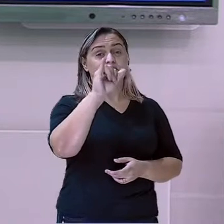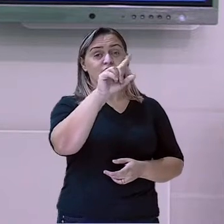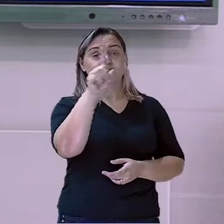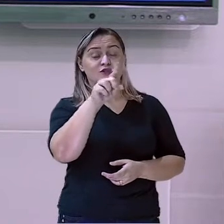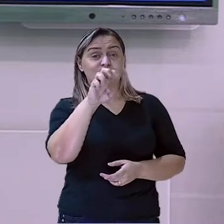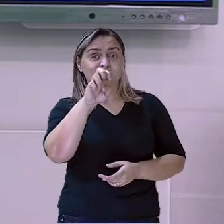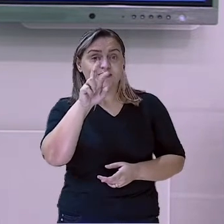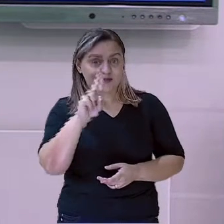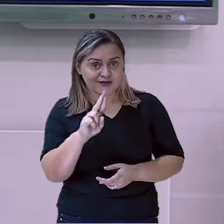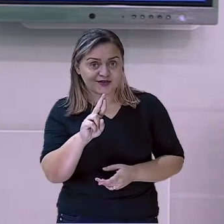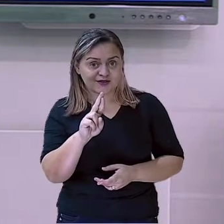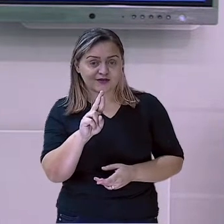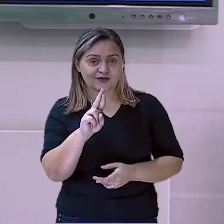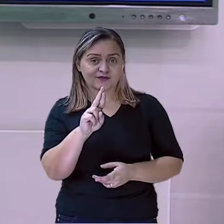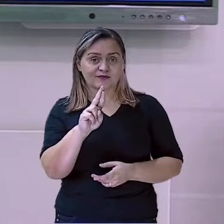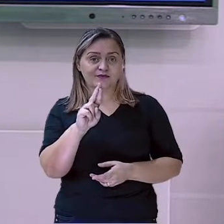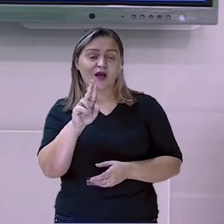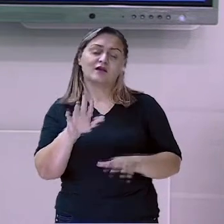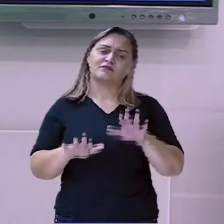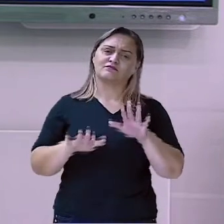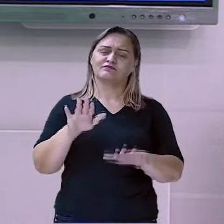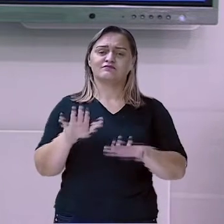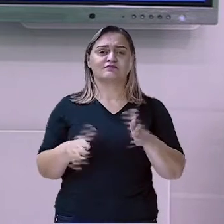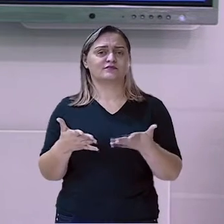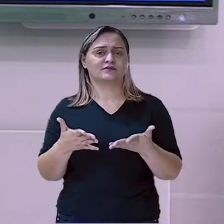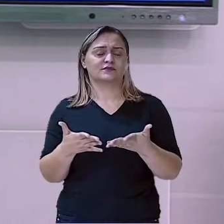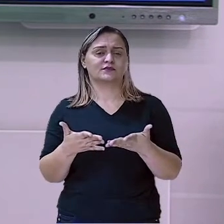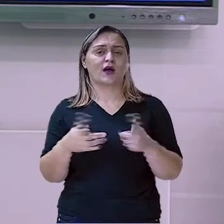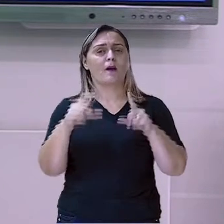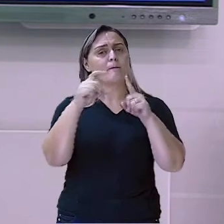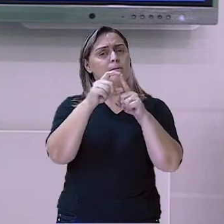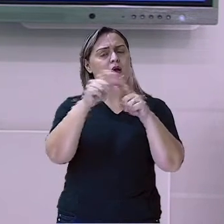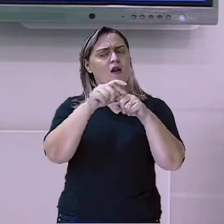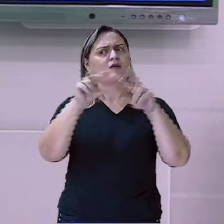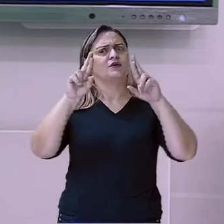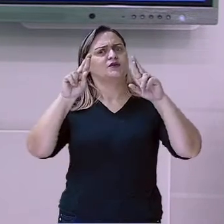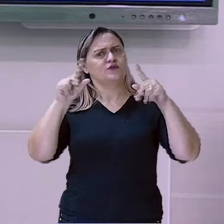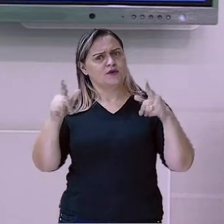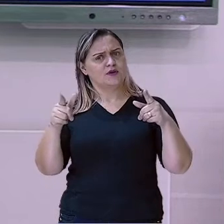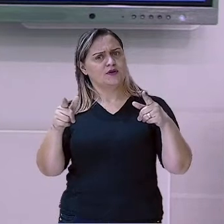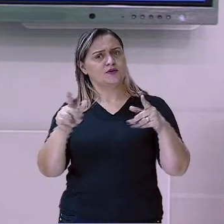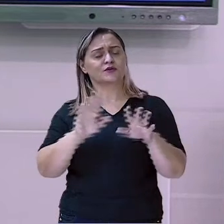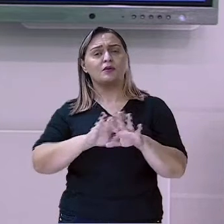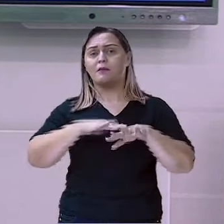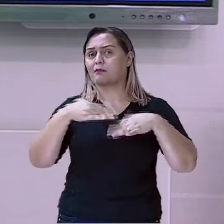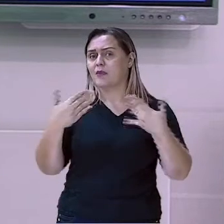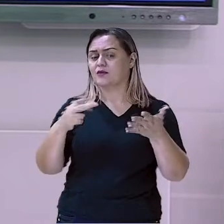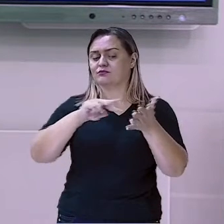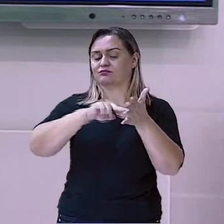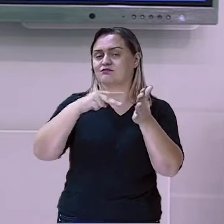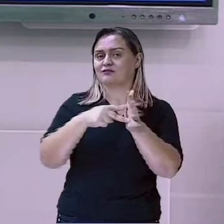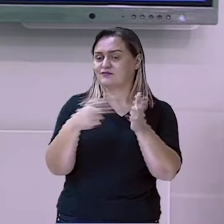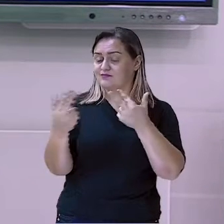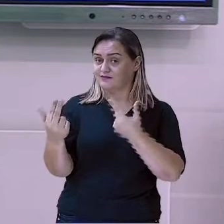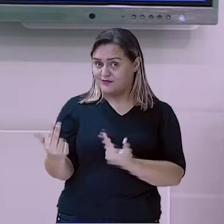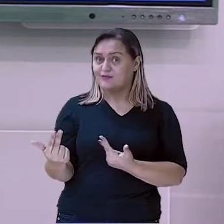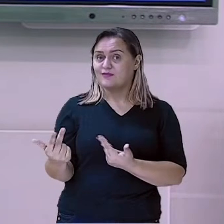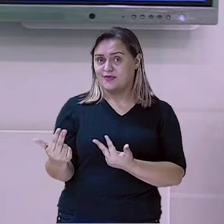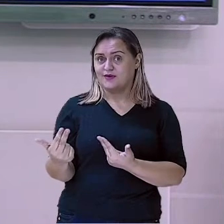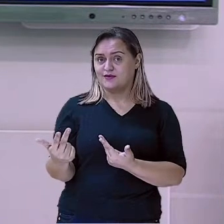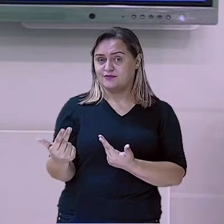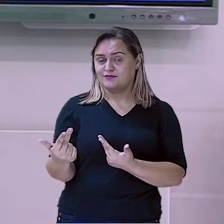com você. São contextos diferentes, mas eu estou passando a mesma mensagem, não é isso?